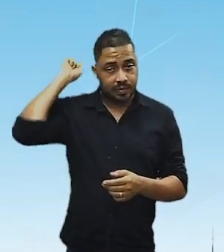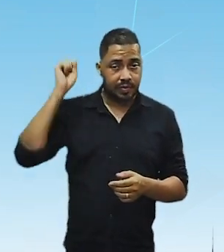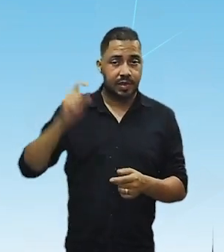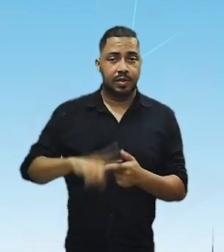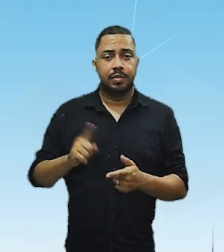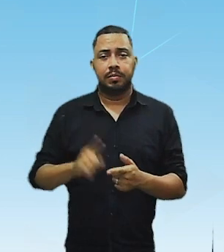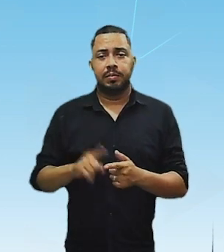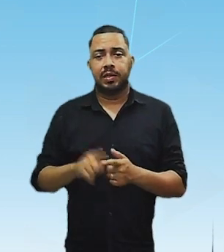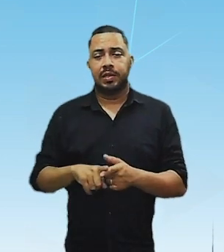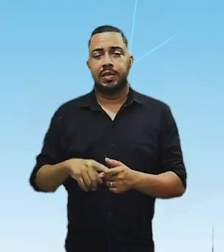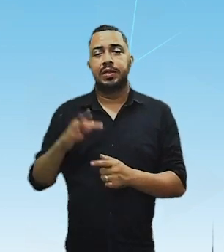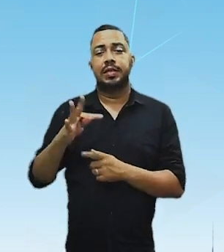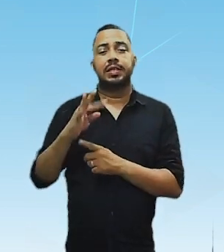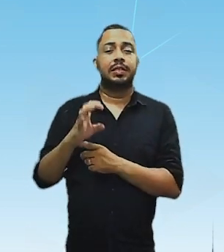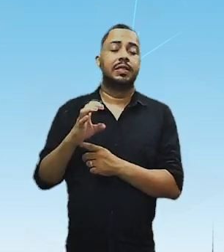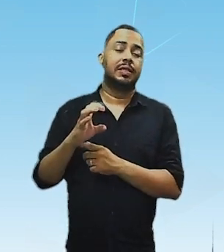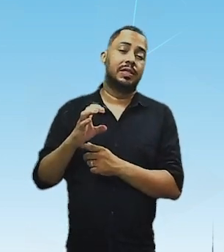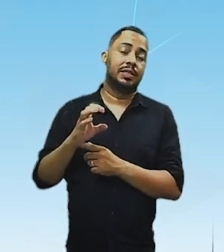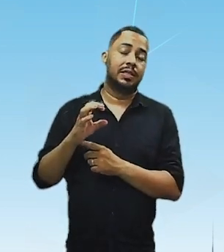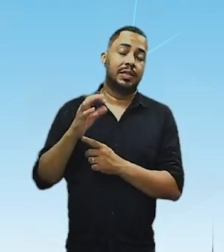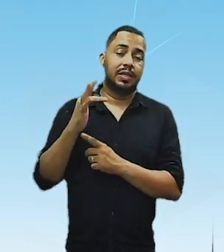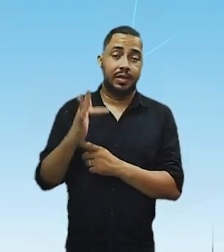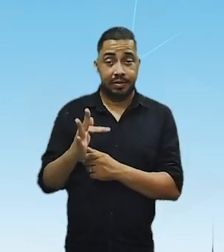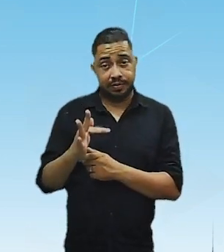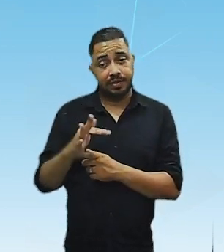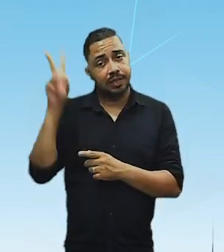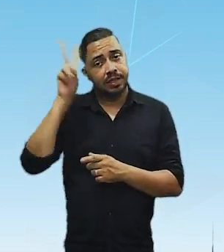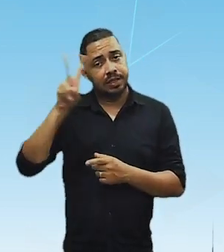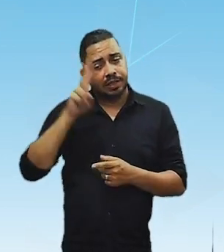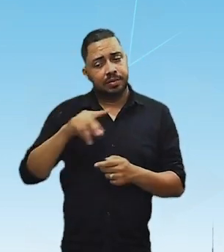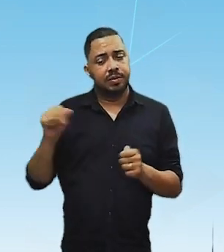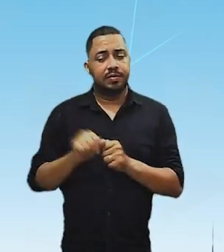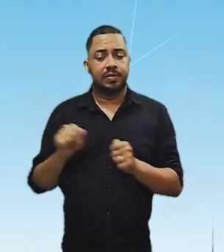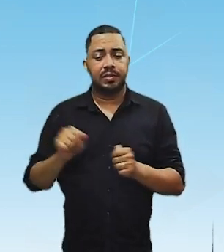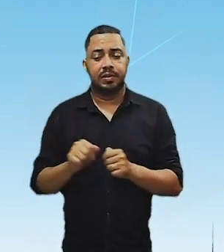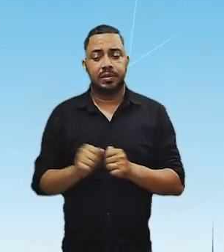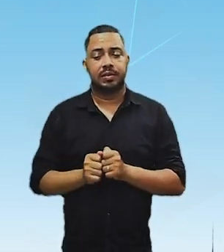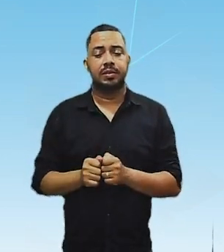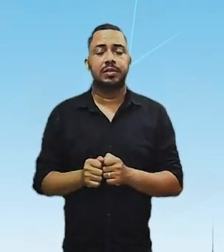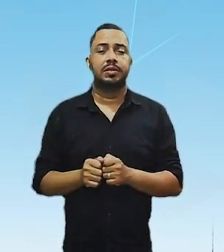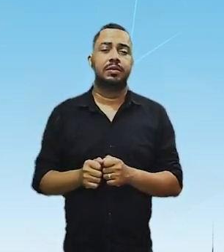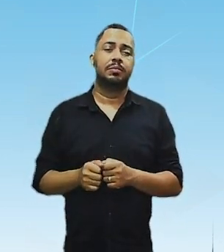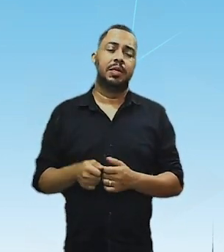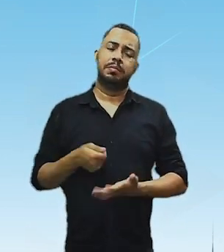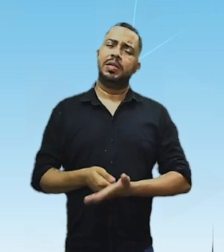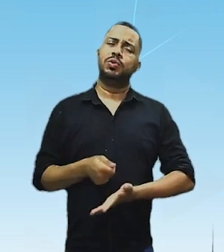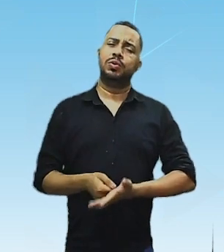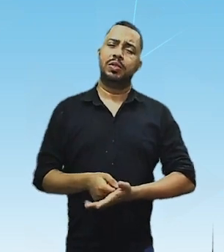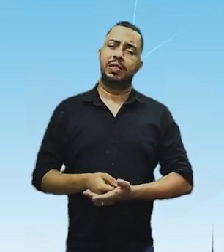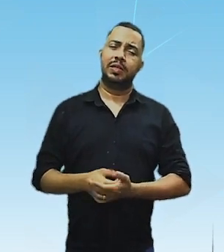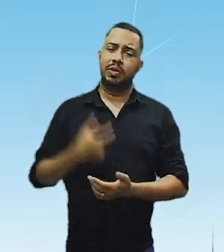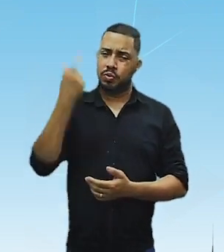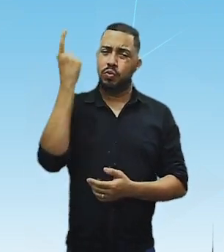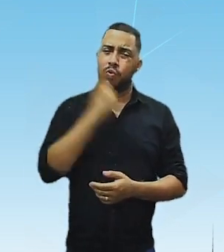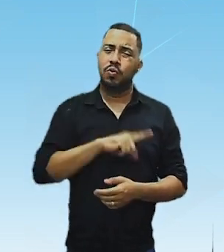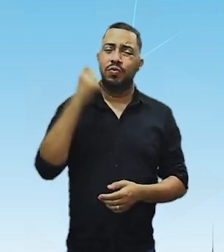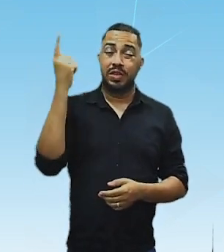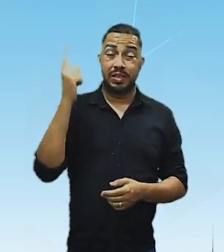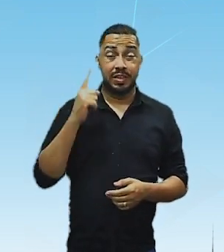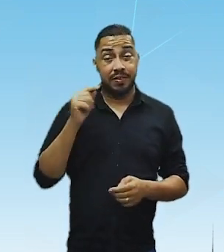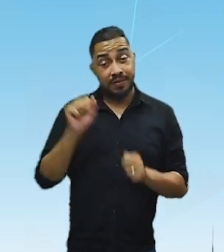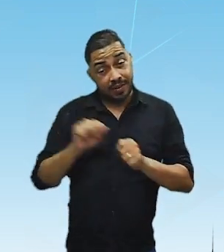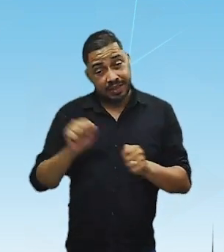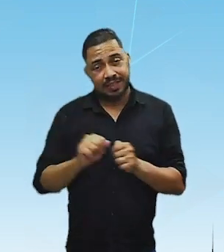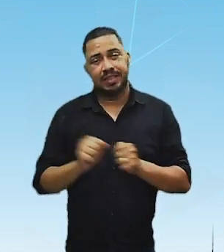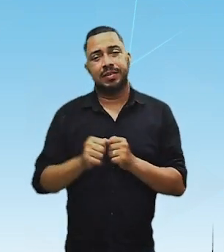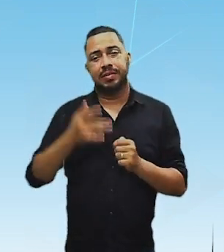o TCF, lembrar que tem que falar de forma para persuadir, convencer, fazer com que o